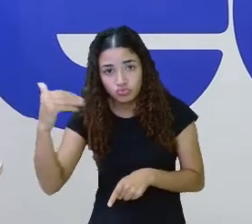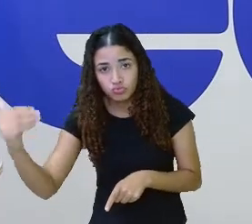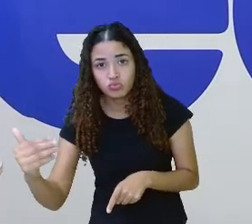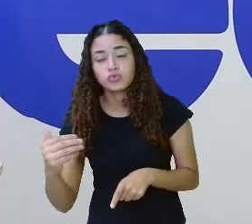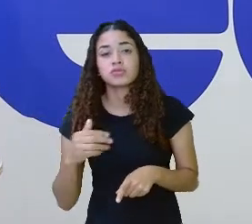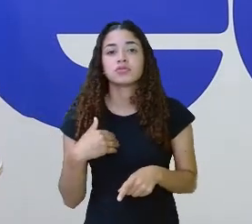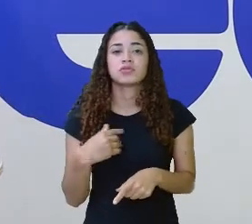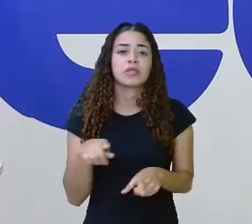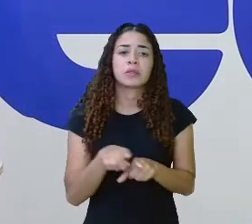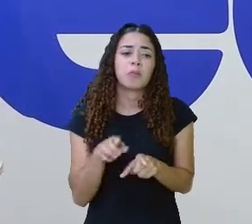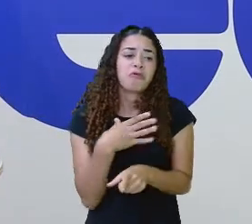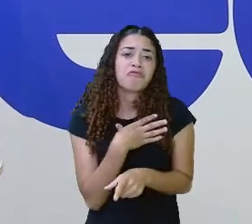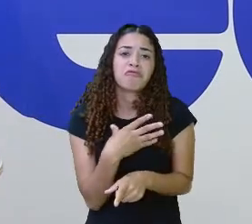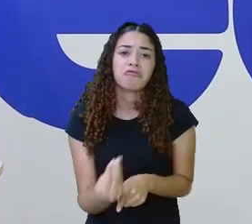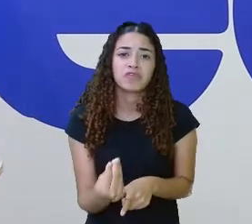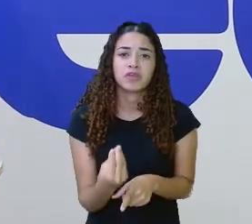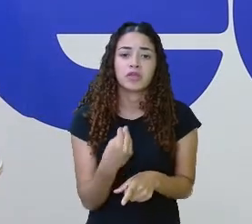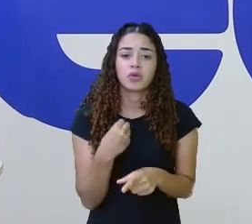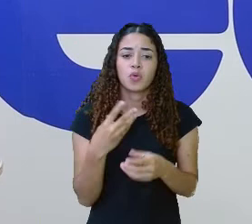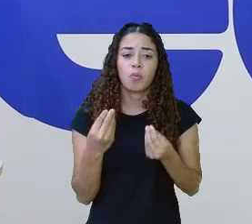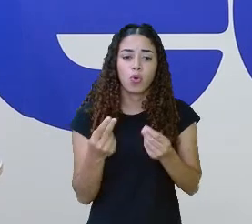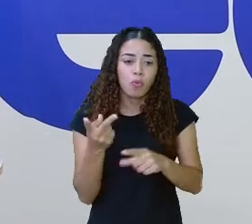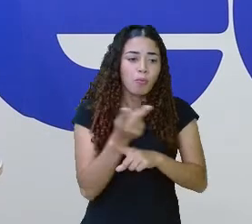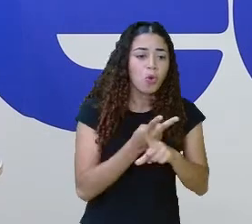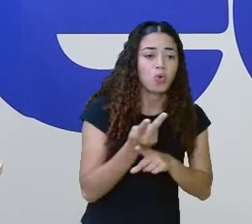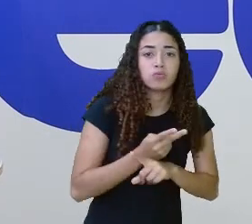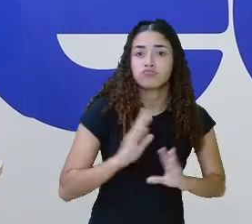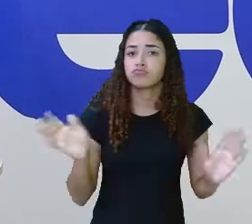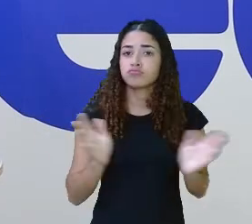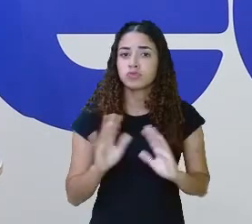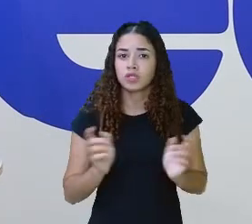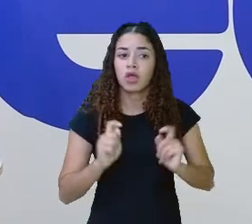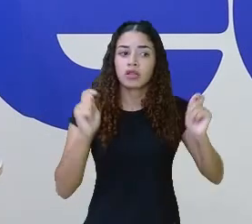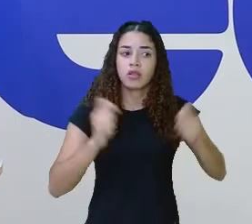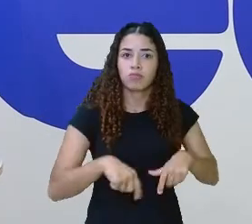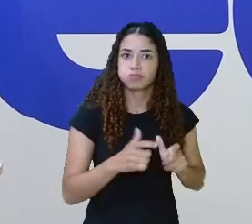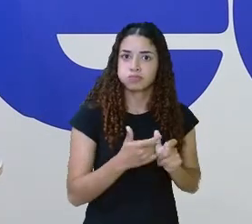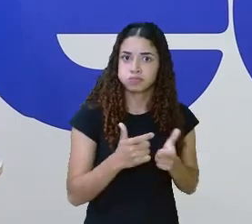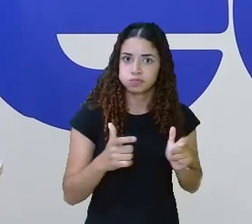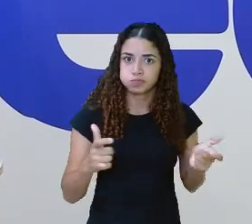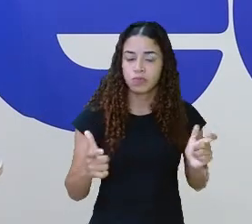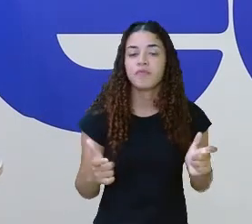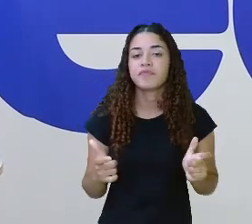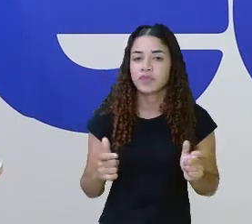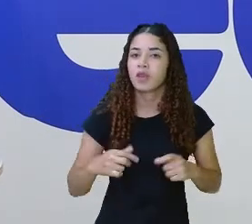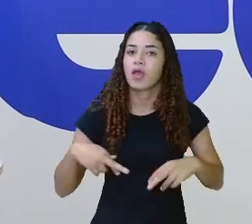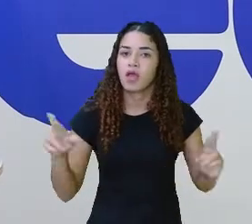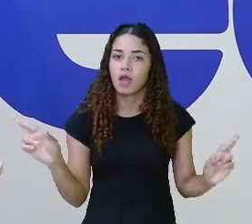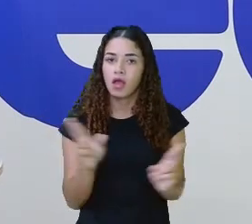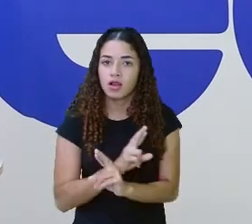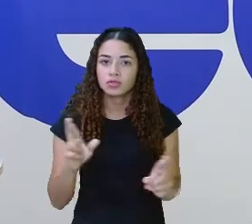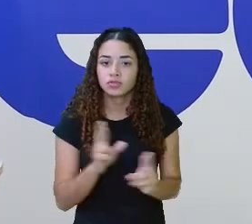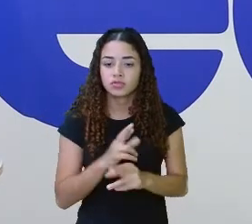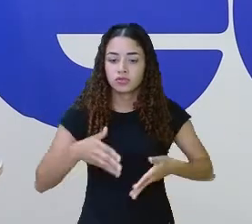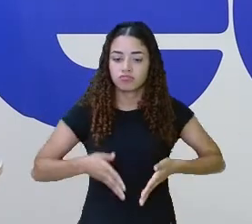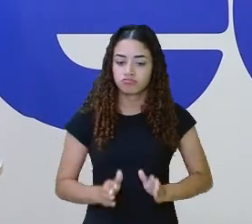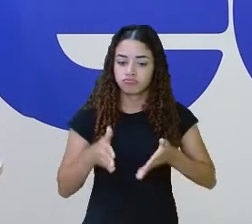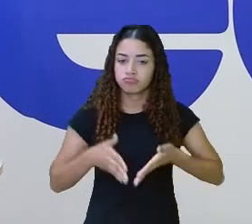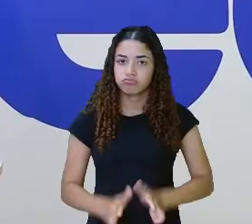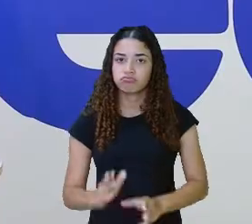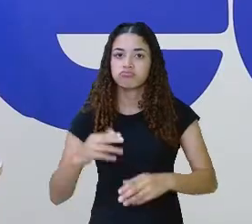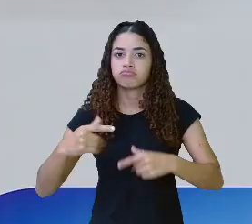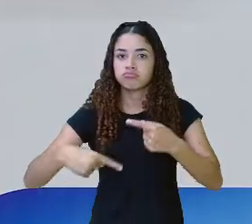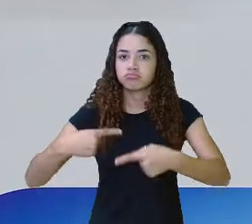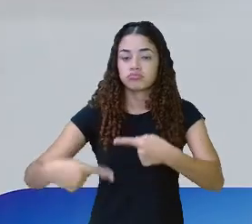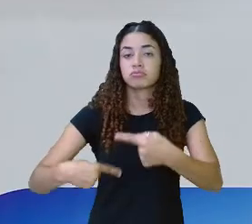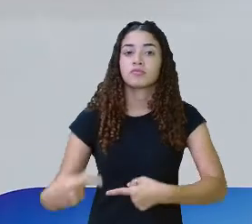muito caçados, então eles tinham essa população a se manter. Então, a questão também está relacionado aí à reprodução, não é isso, Carol?